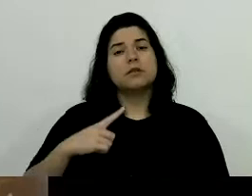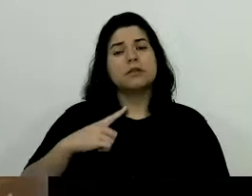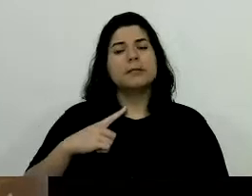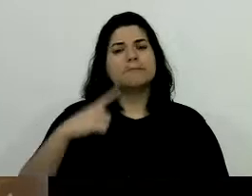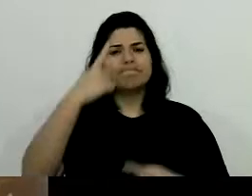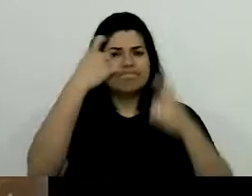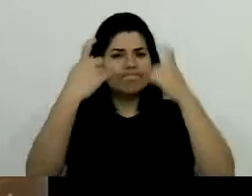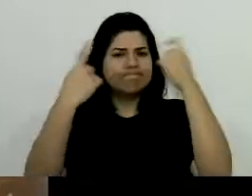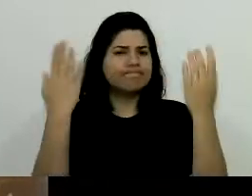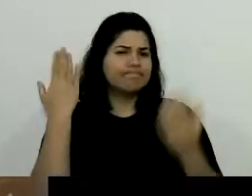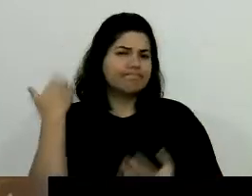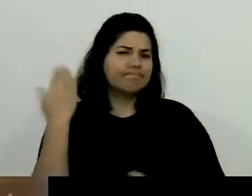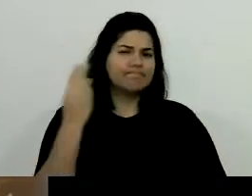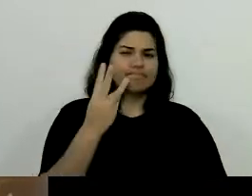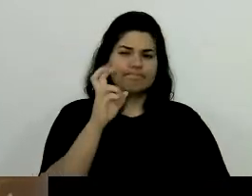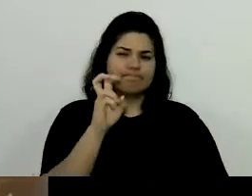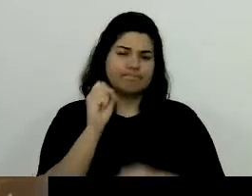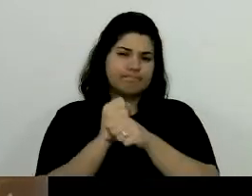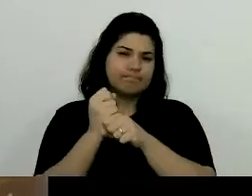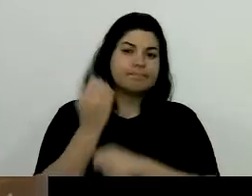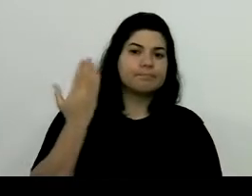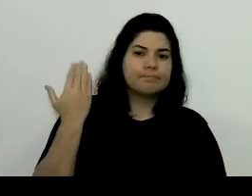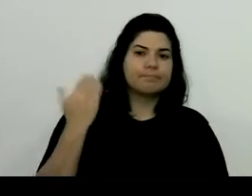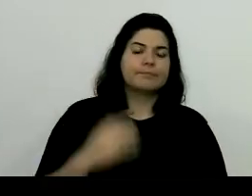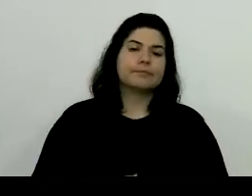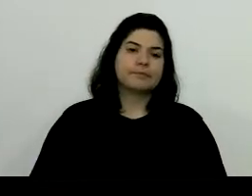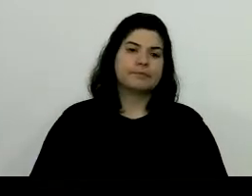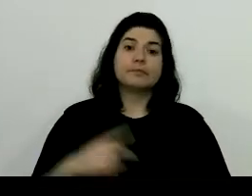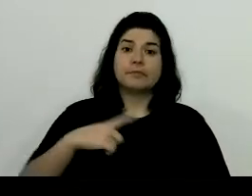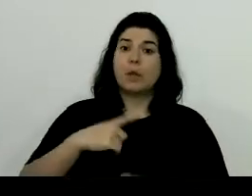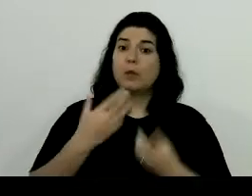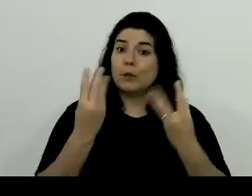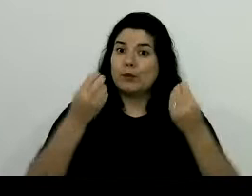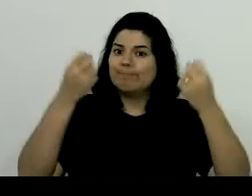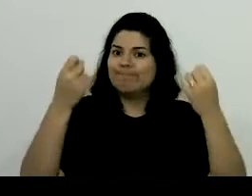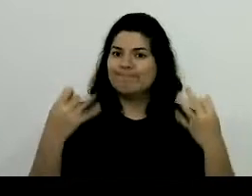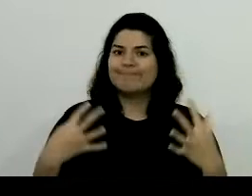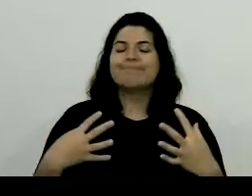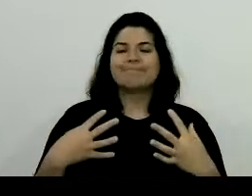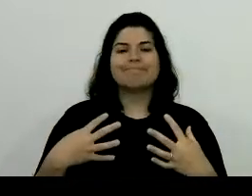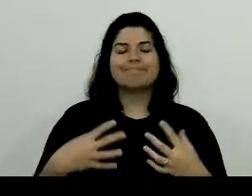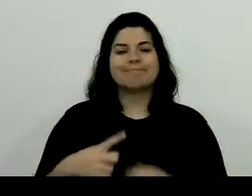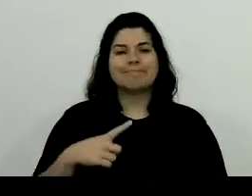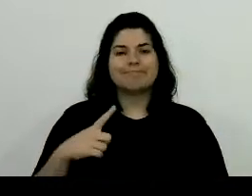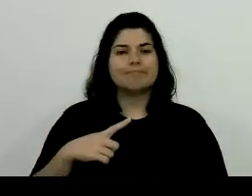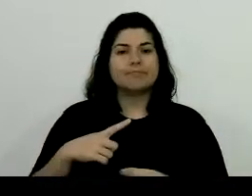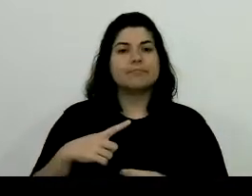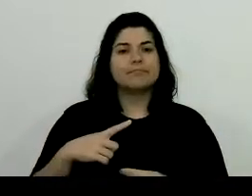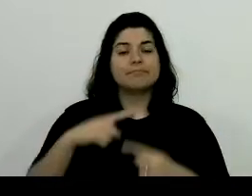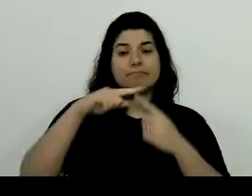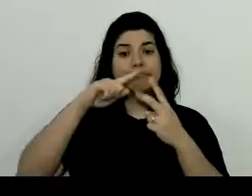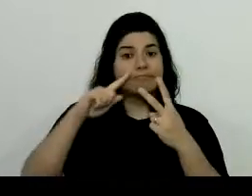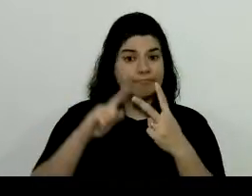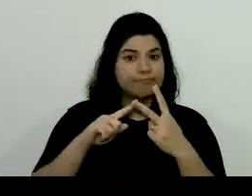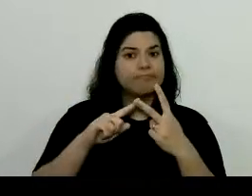35 anos atrás. Tem muita coisa para falar. No meu espaço aqui, eu resolvi privilegiar